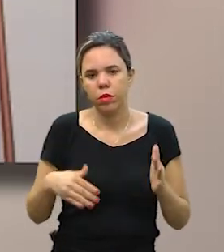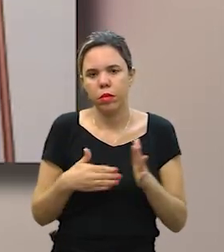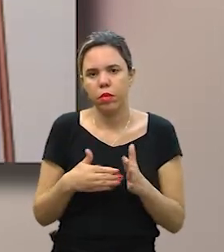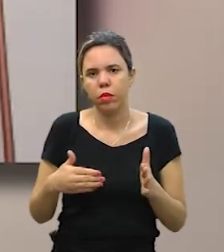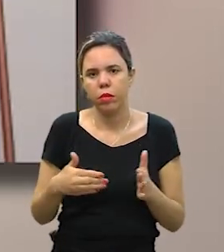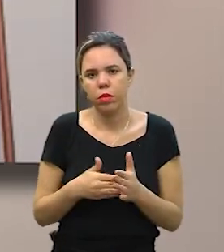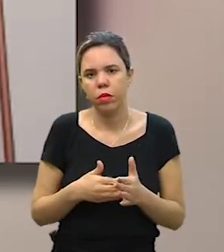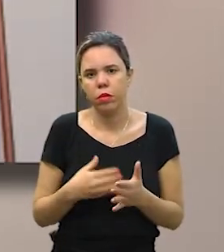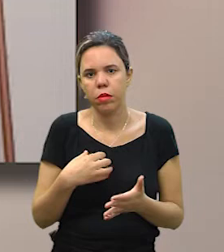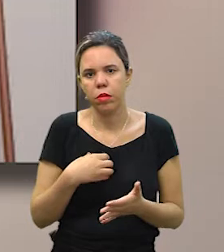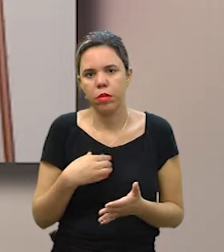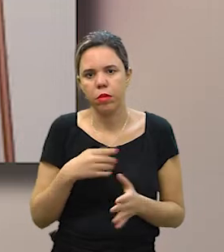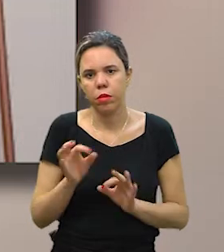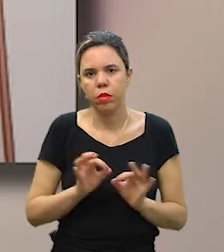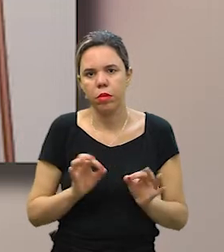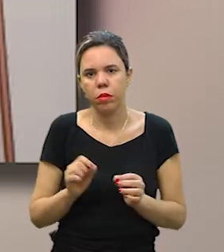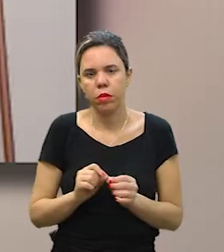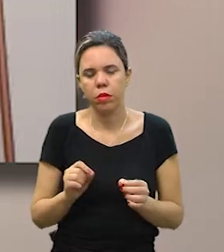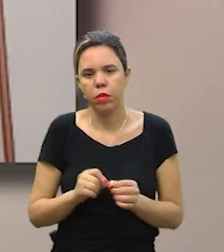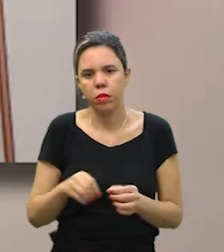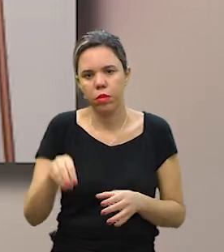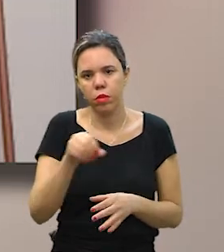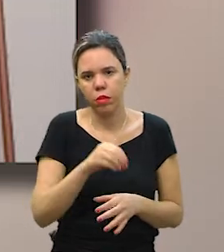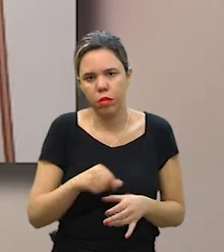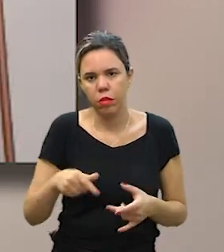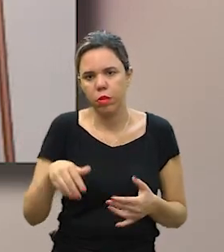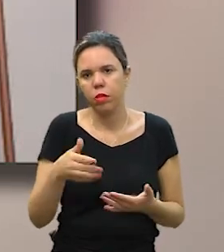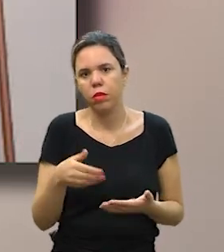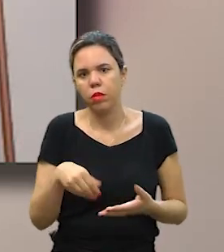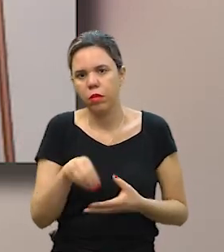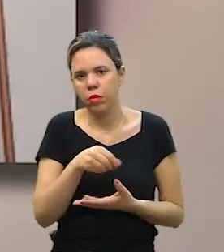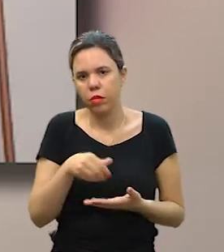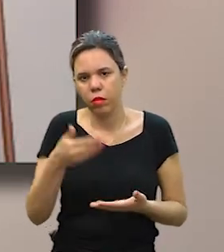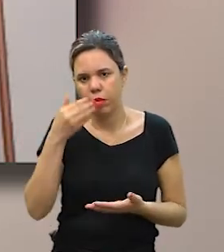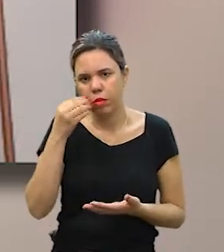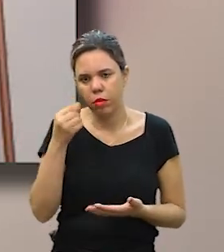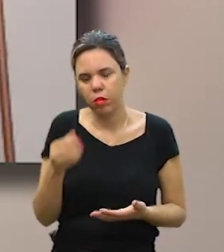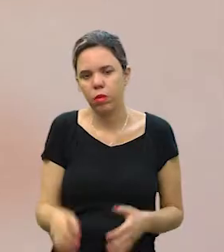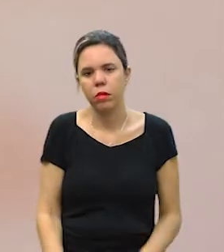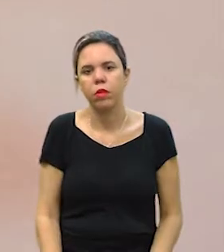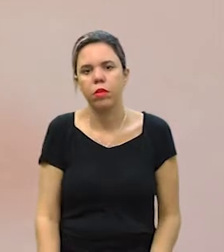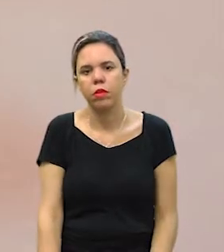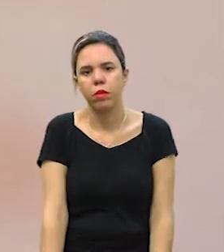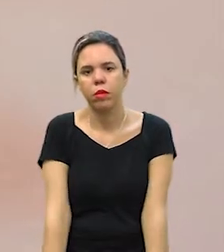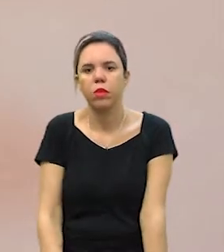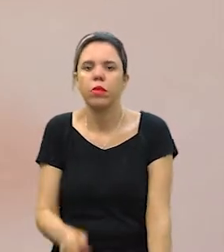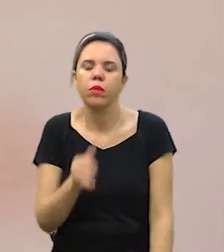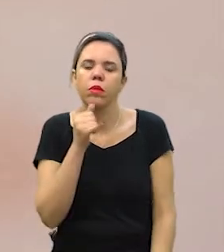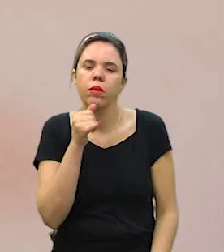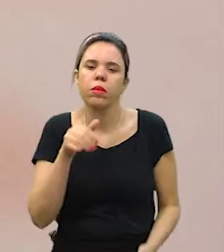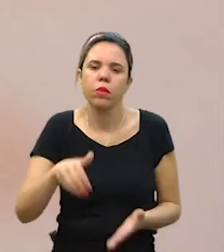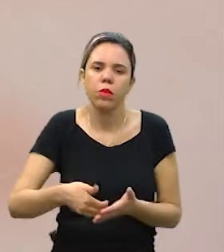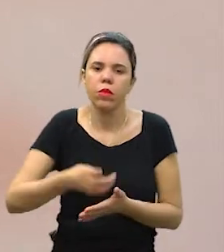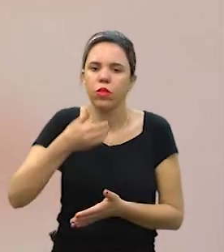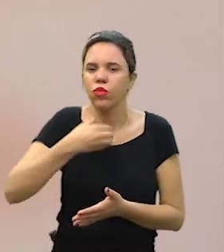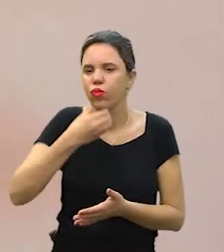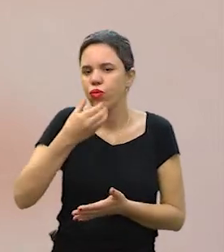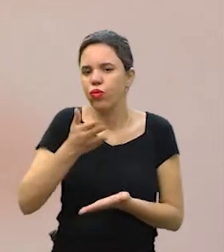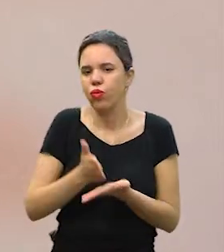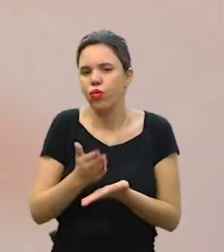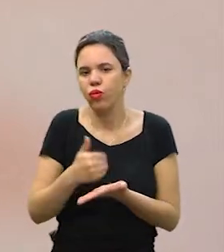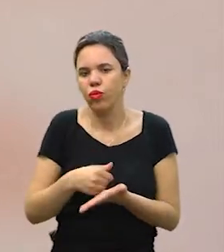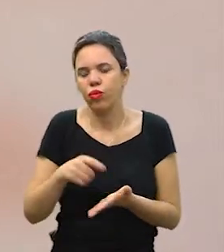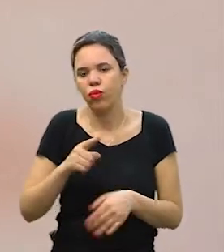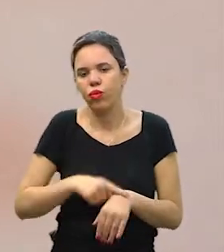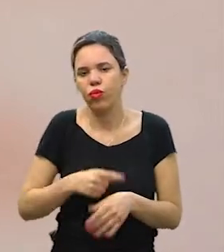algumas restrições na maneira de fazer, de temperar essa papa salgada. Entrou aí com a papinha, com a